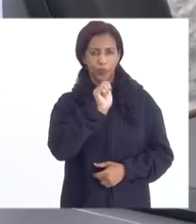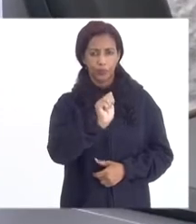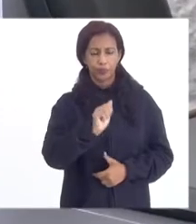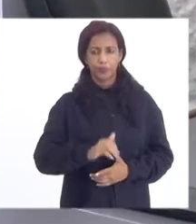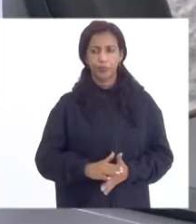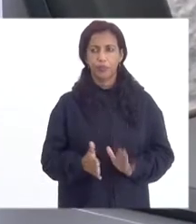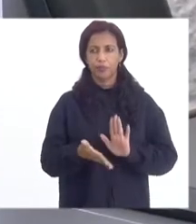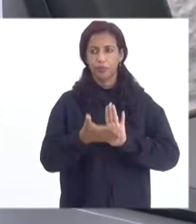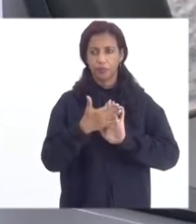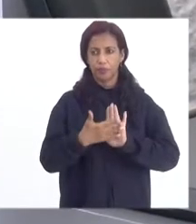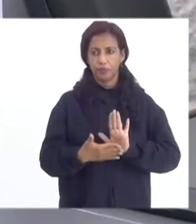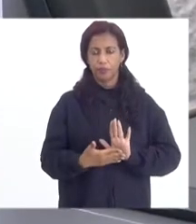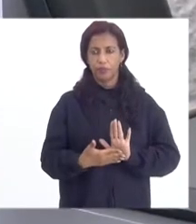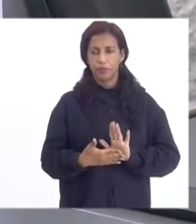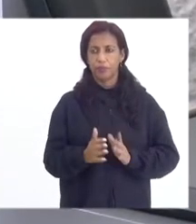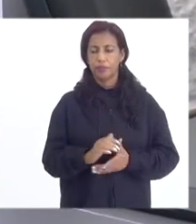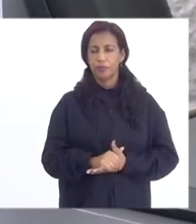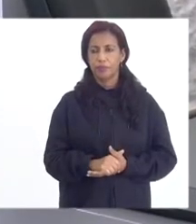O parecer